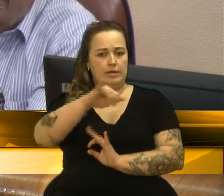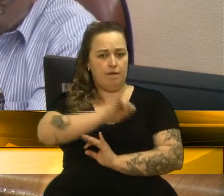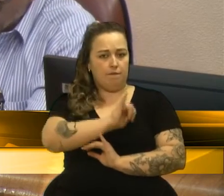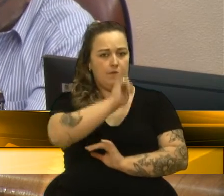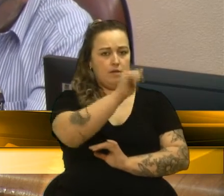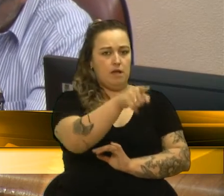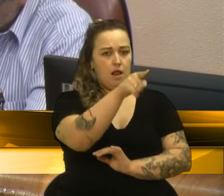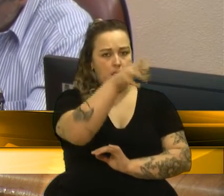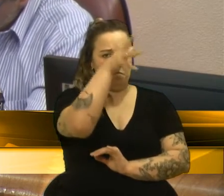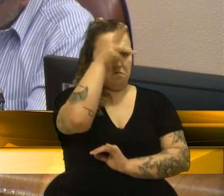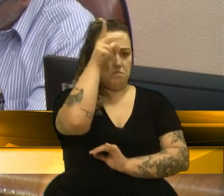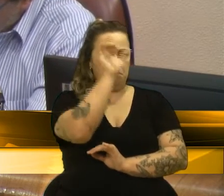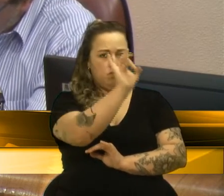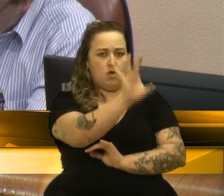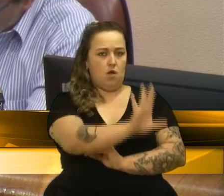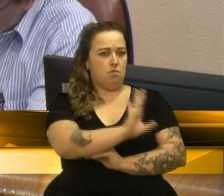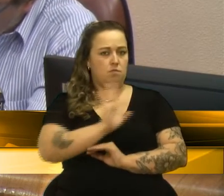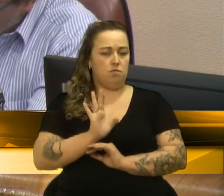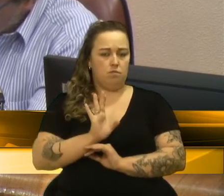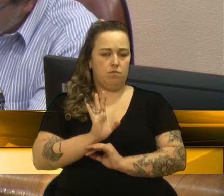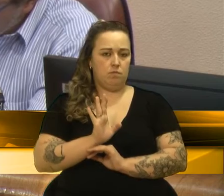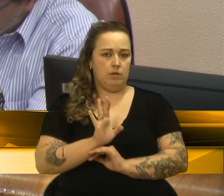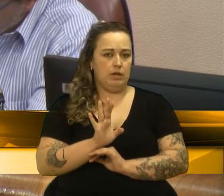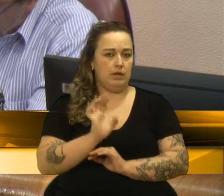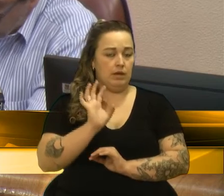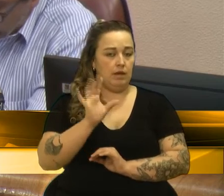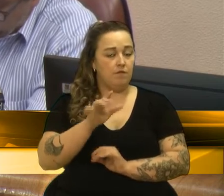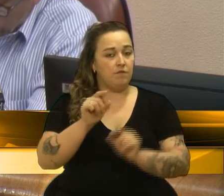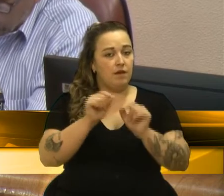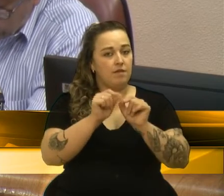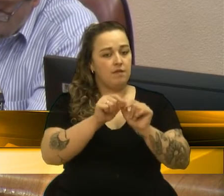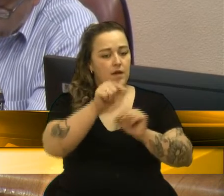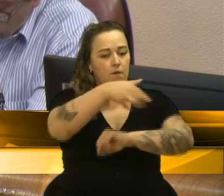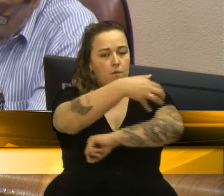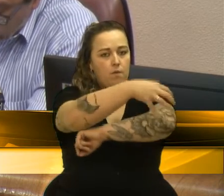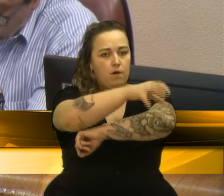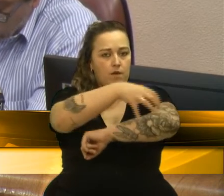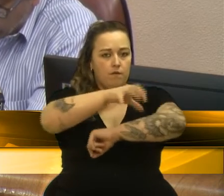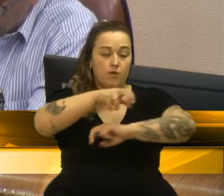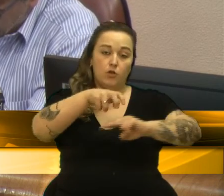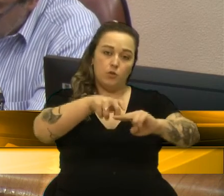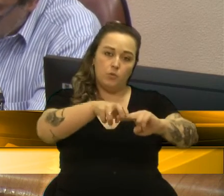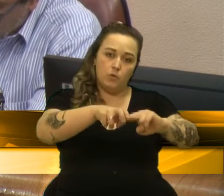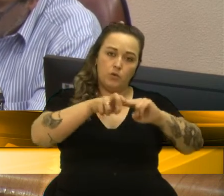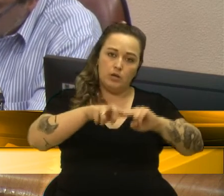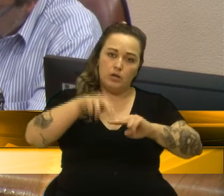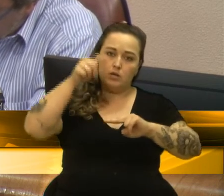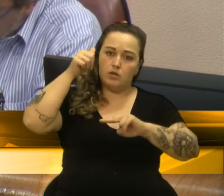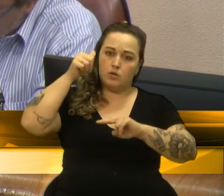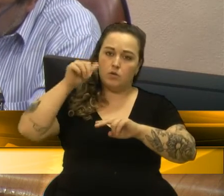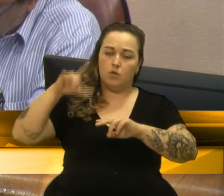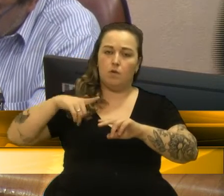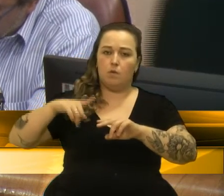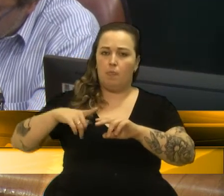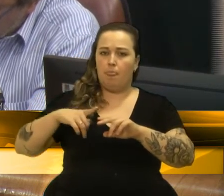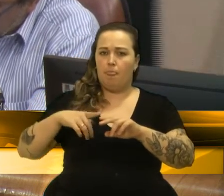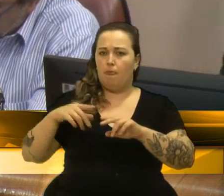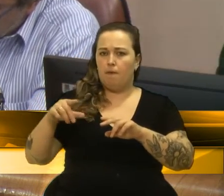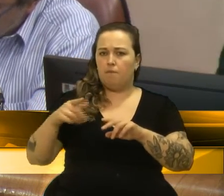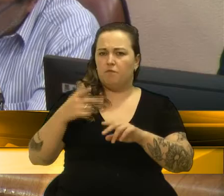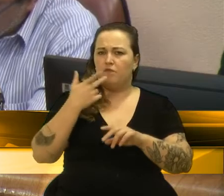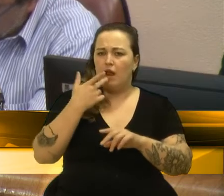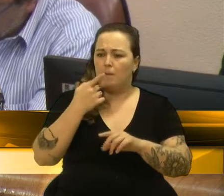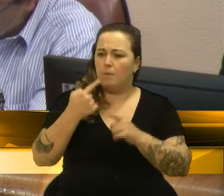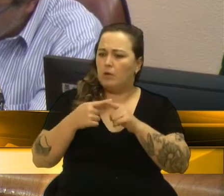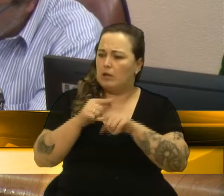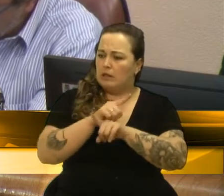público, fecha aspas, apenas de que ocorreria o evento. Nesse sentido, a flagrante arbitrariedade em restringir a